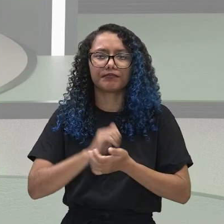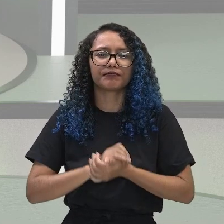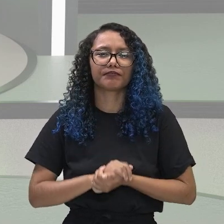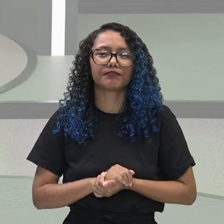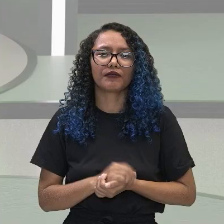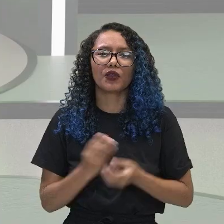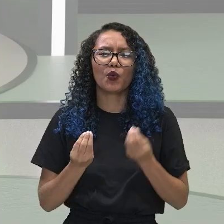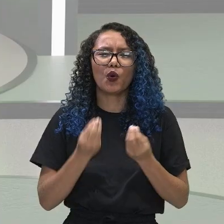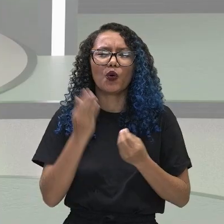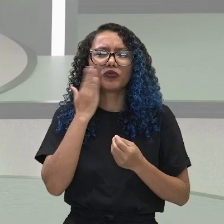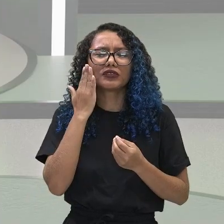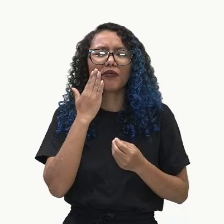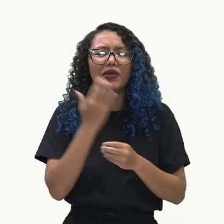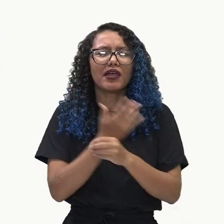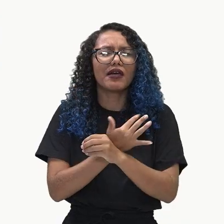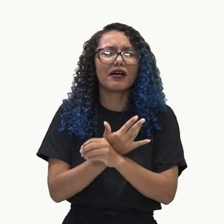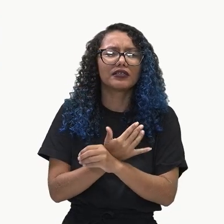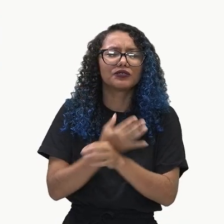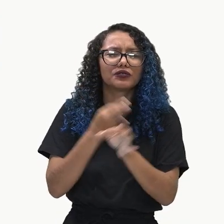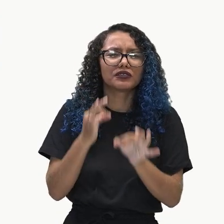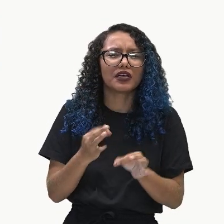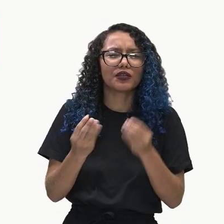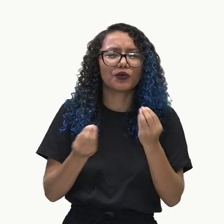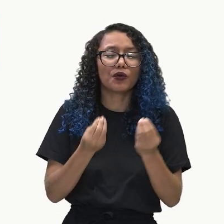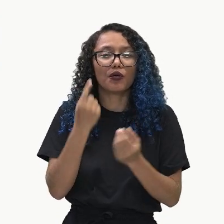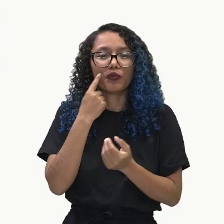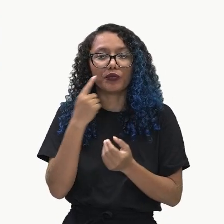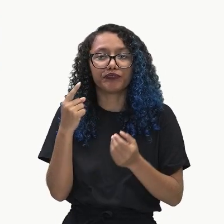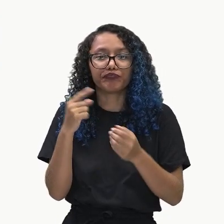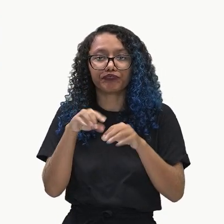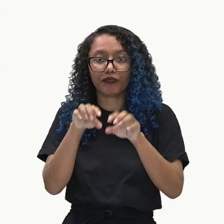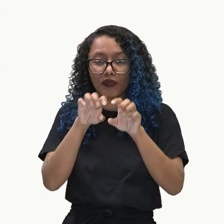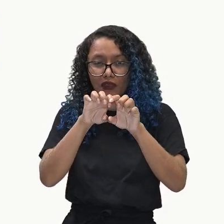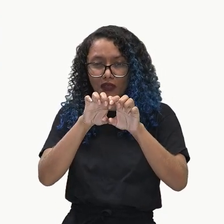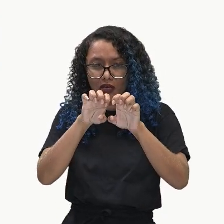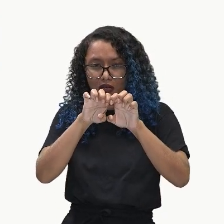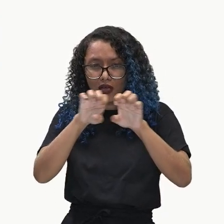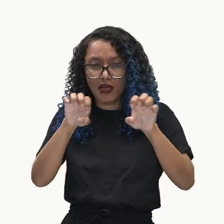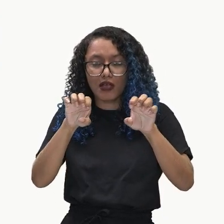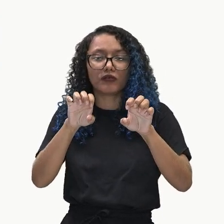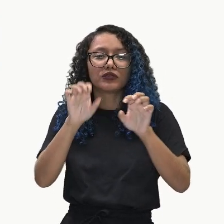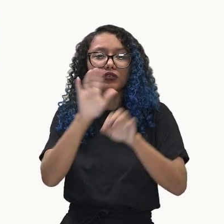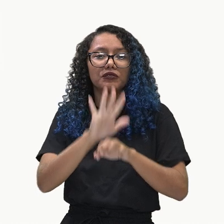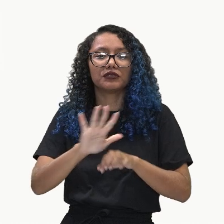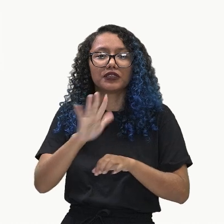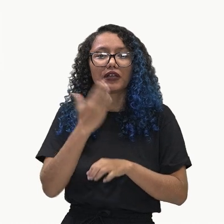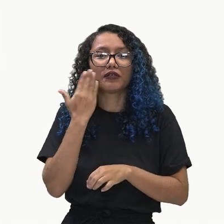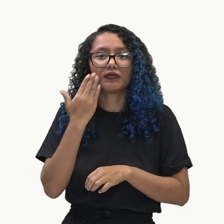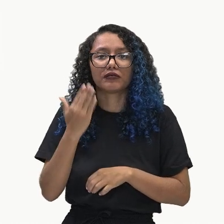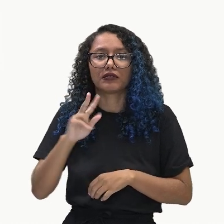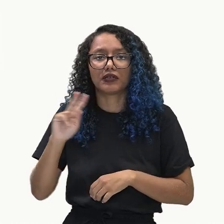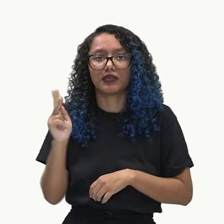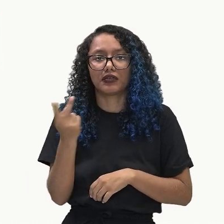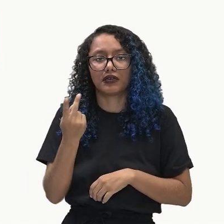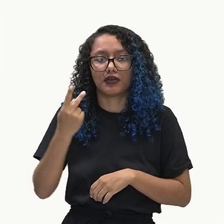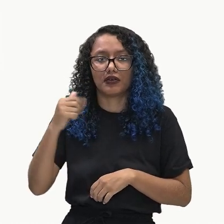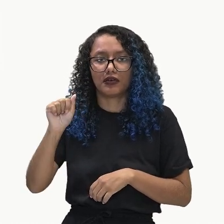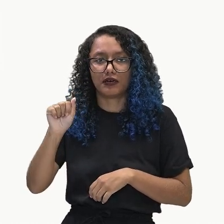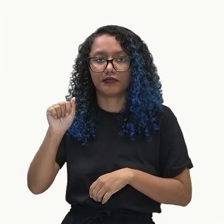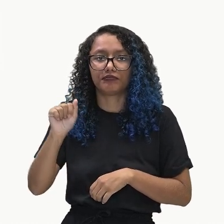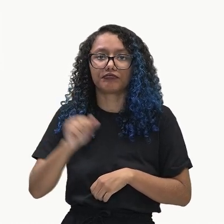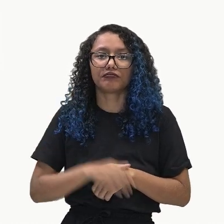como identificar um ácido. A fórmula geral do ácido é HA, onde o